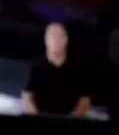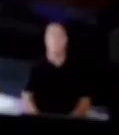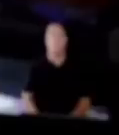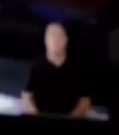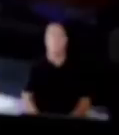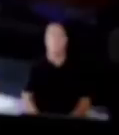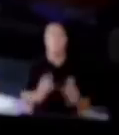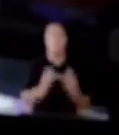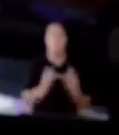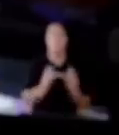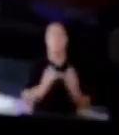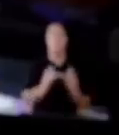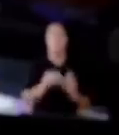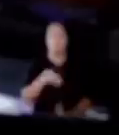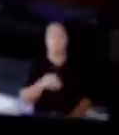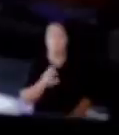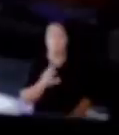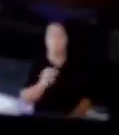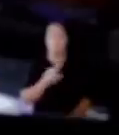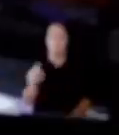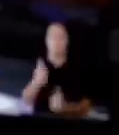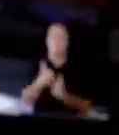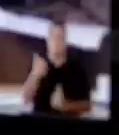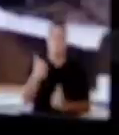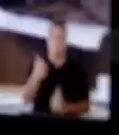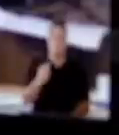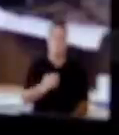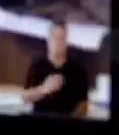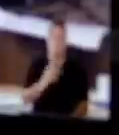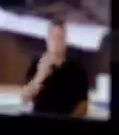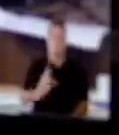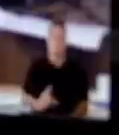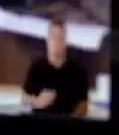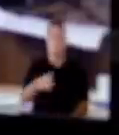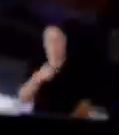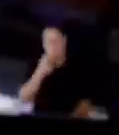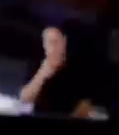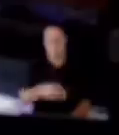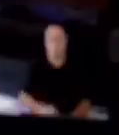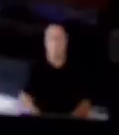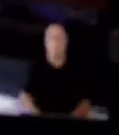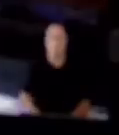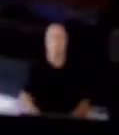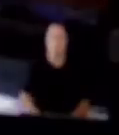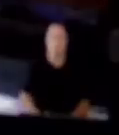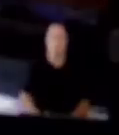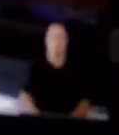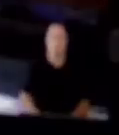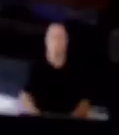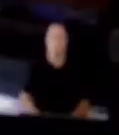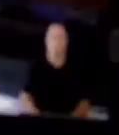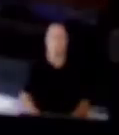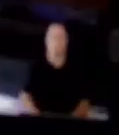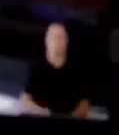pré-candidato Possivelmente candidato a vice-presidente bolsonaro me recordo perfeitamente vocês foram com ele assinar